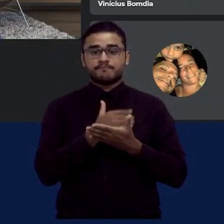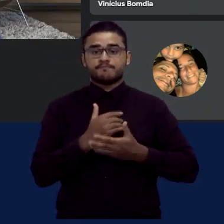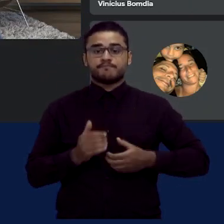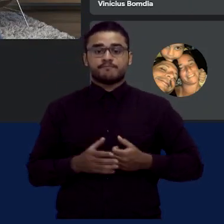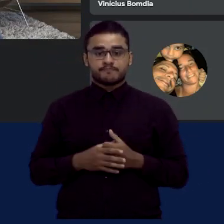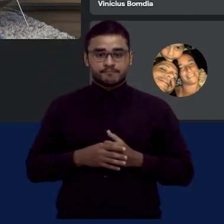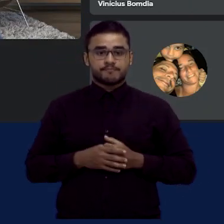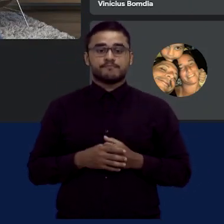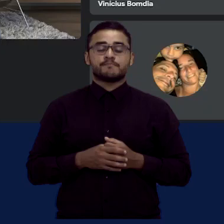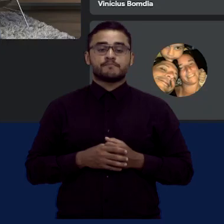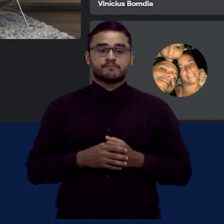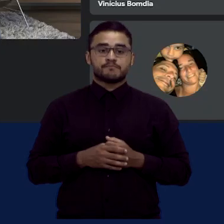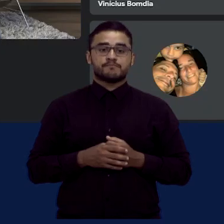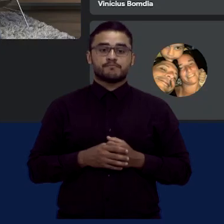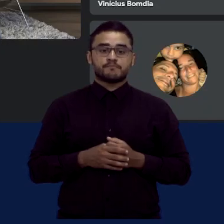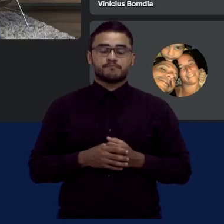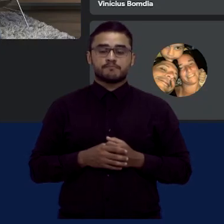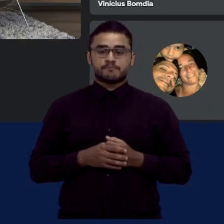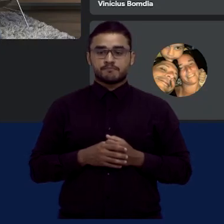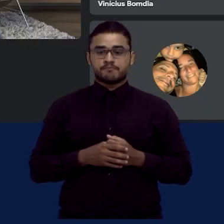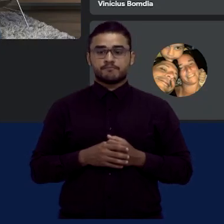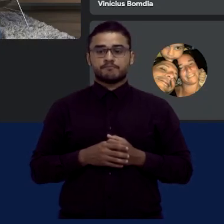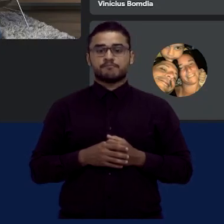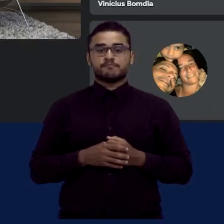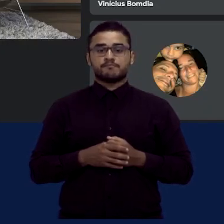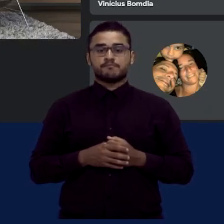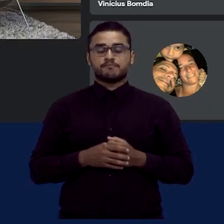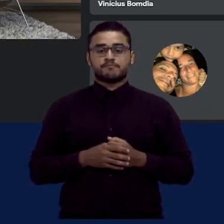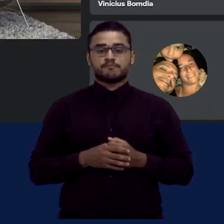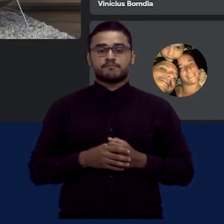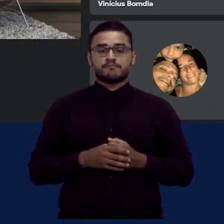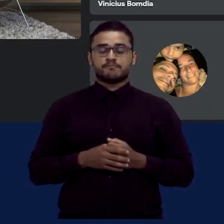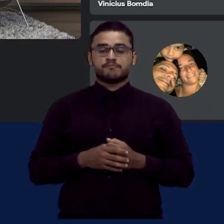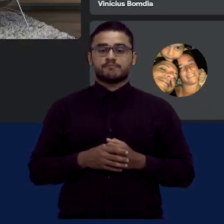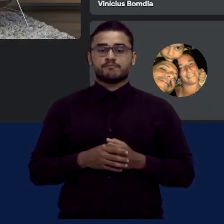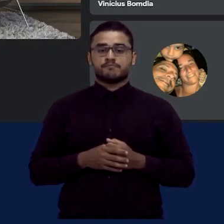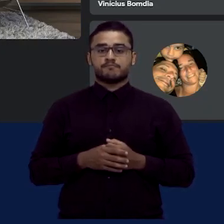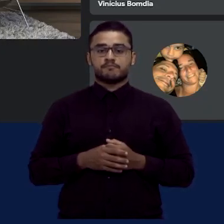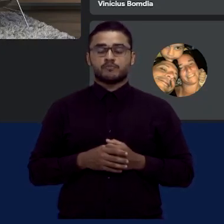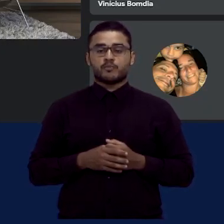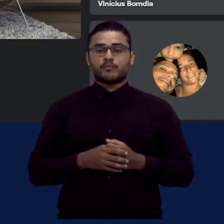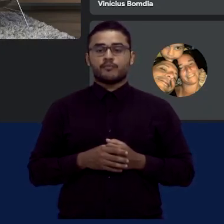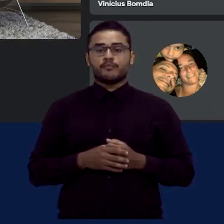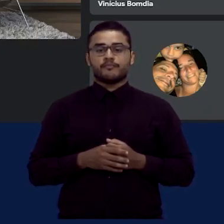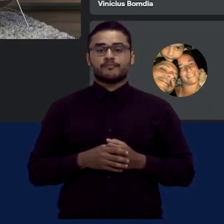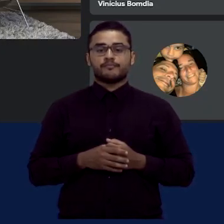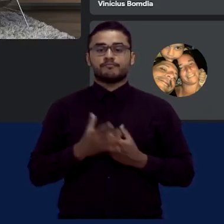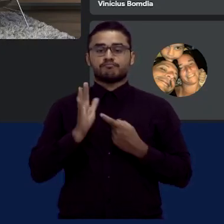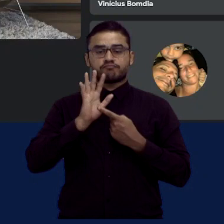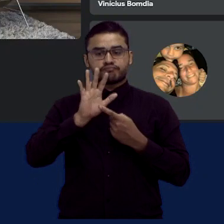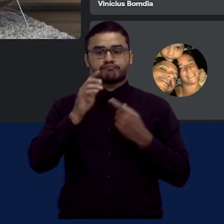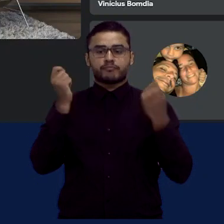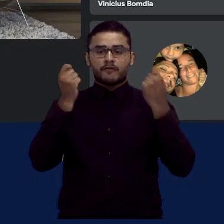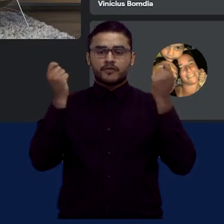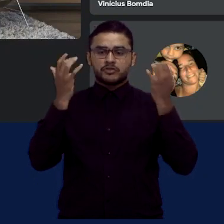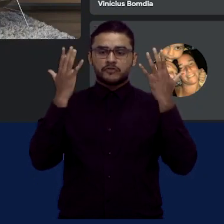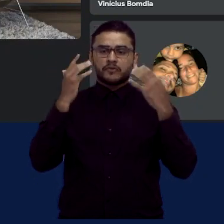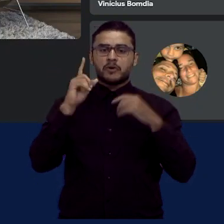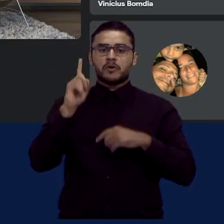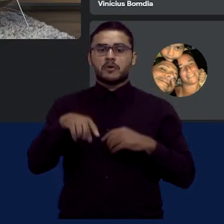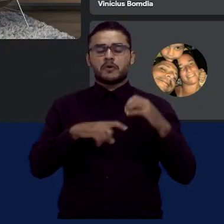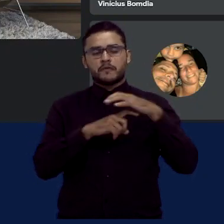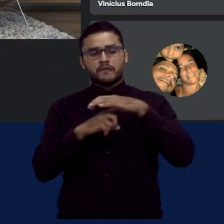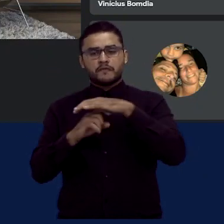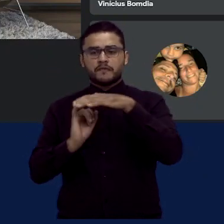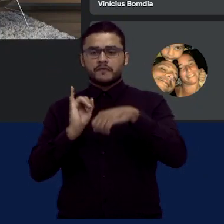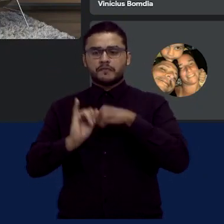e tudo mais. Já participei da Comic Con Experience como expositor lá, também da Feira Internacional de Quadrinhos